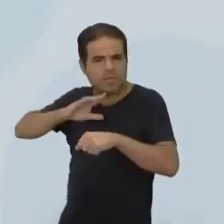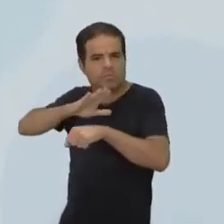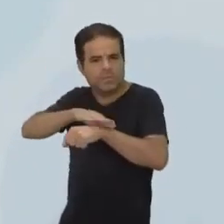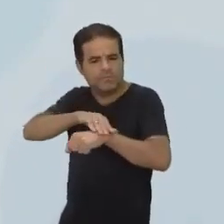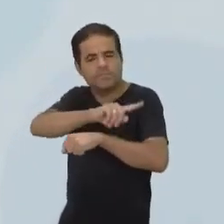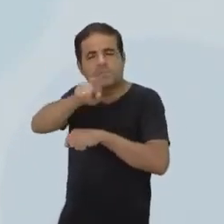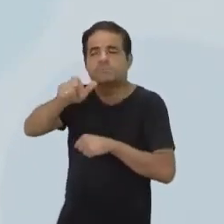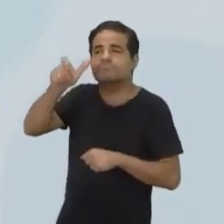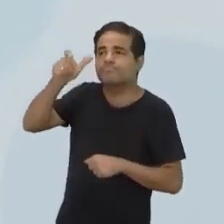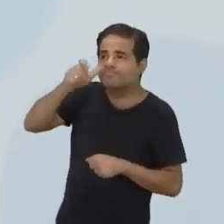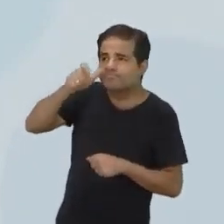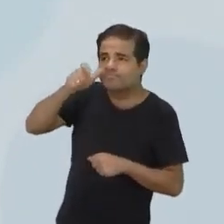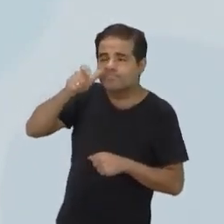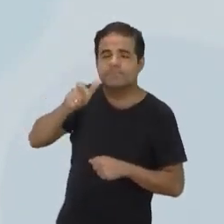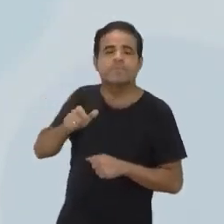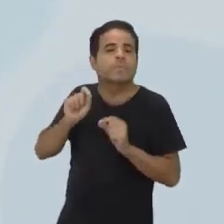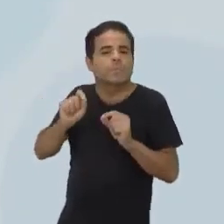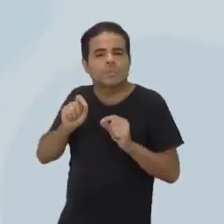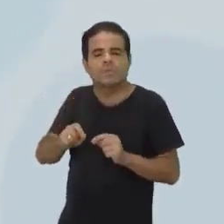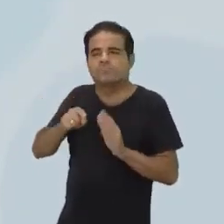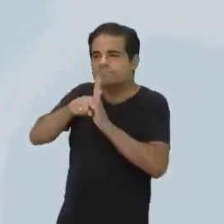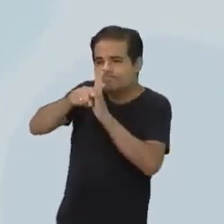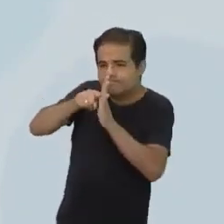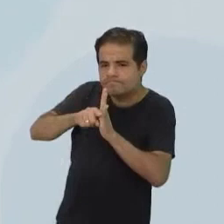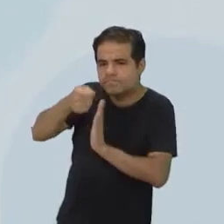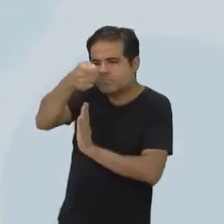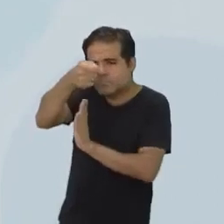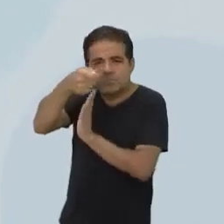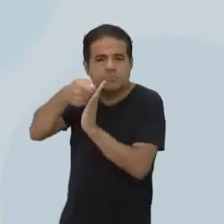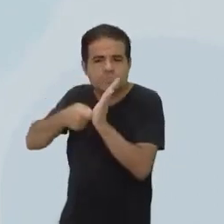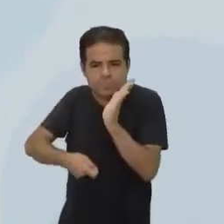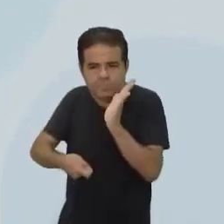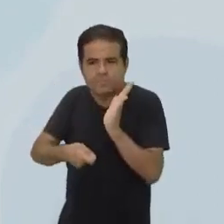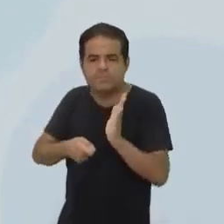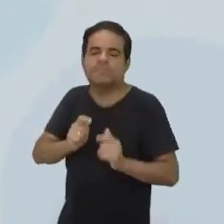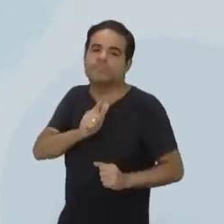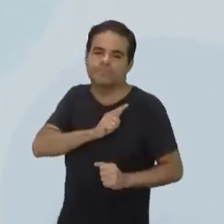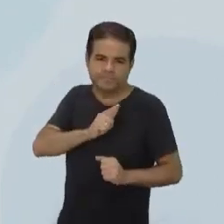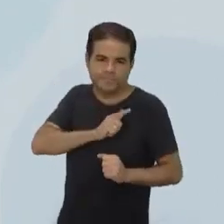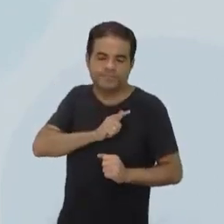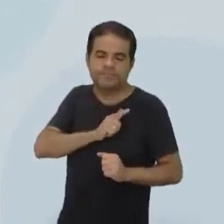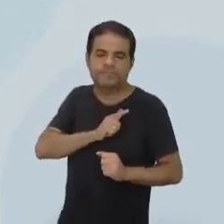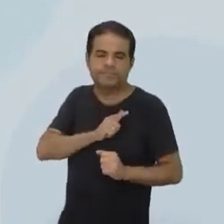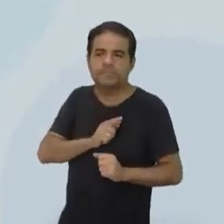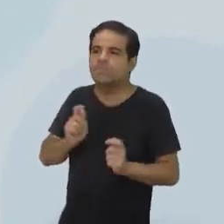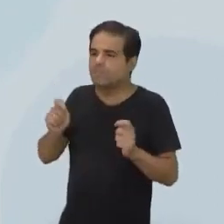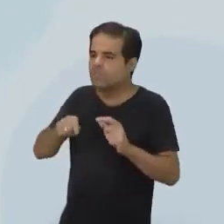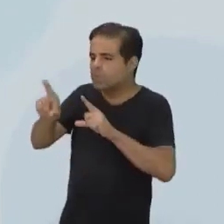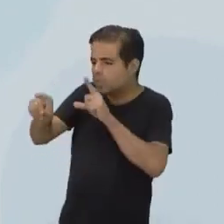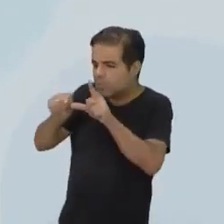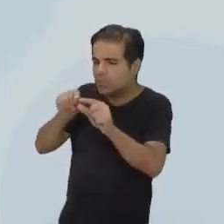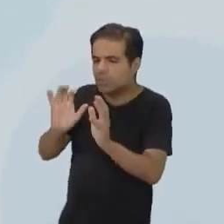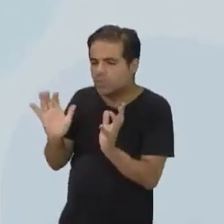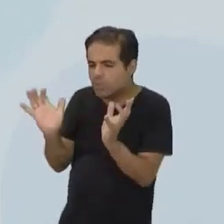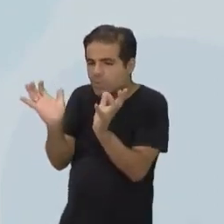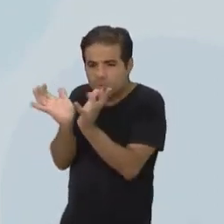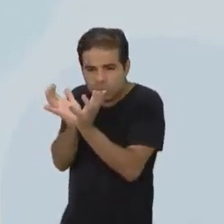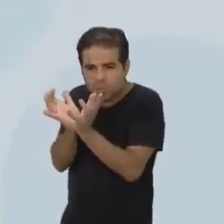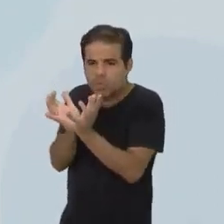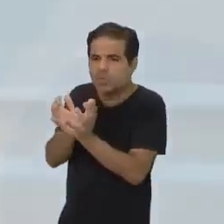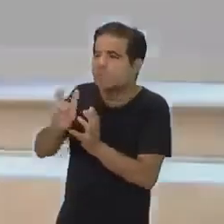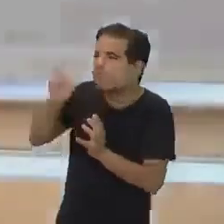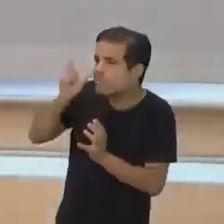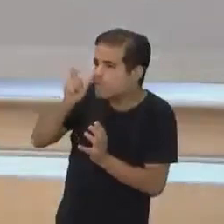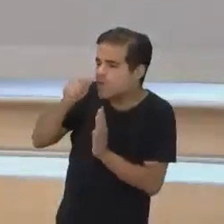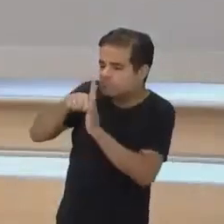para fazer observação e fazer algumas anotações, né? Vocês podem também escolher um grupo para